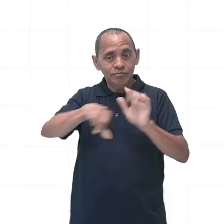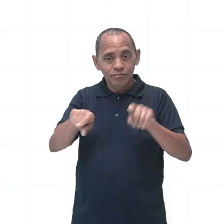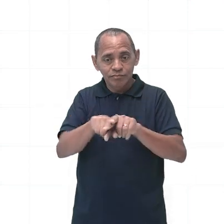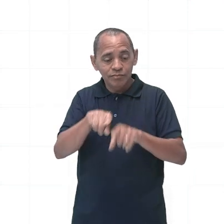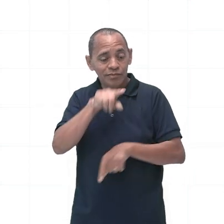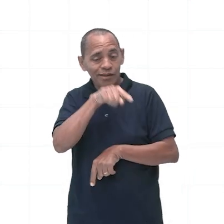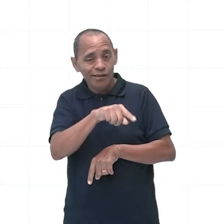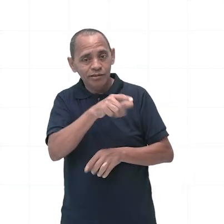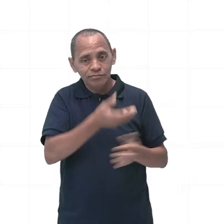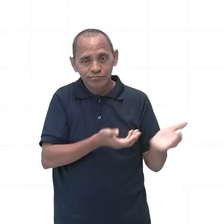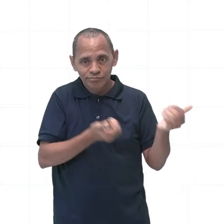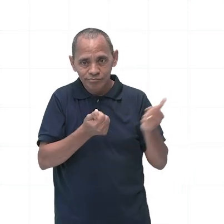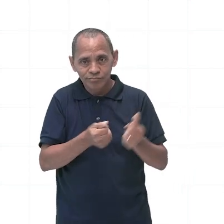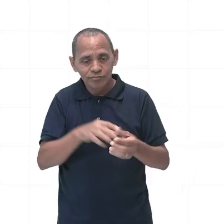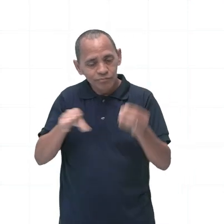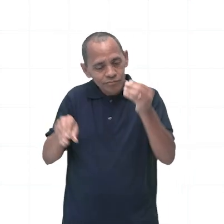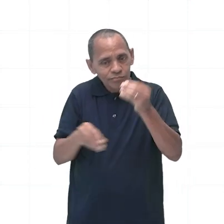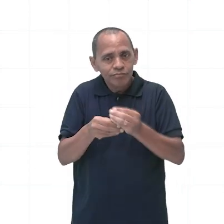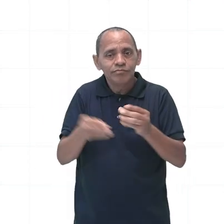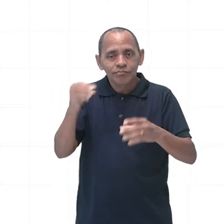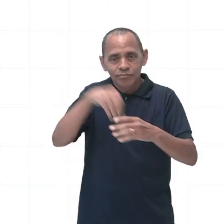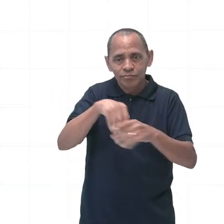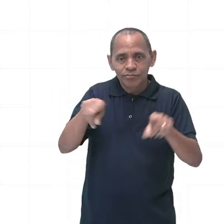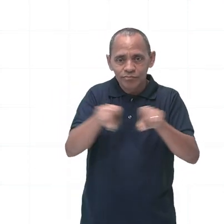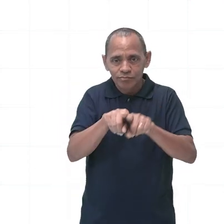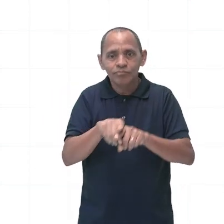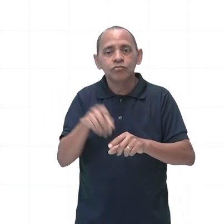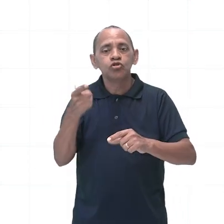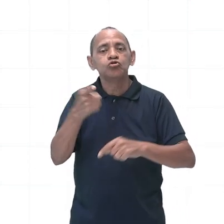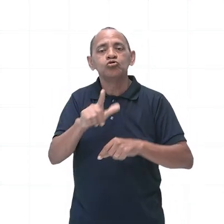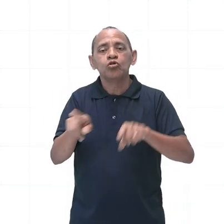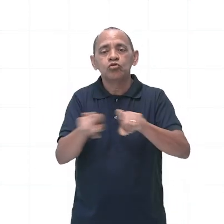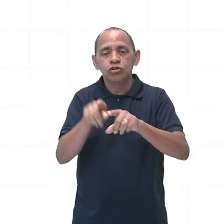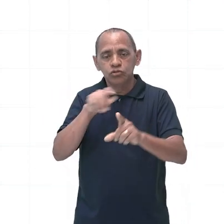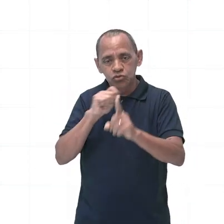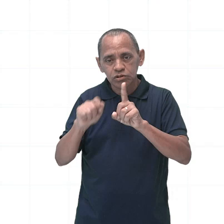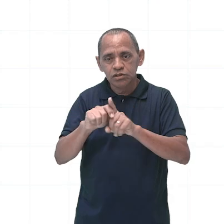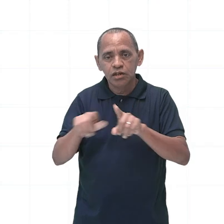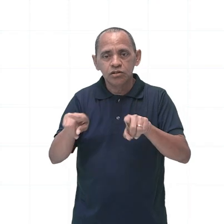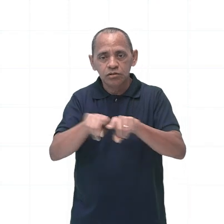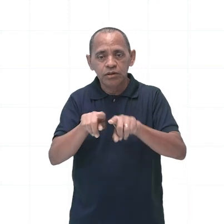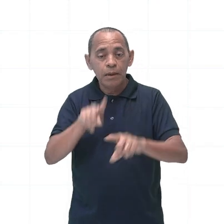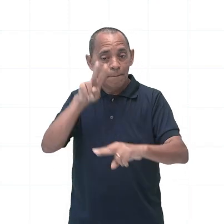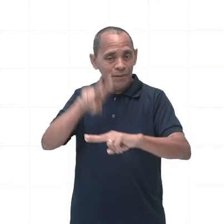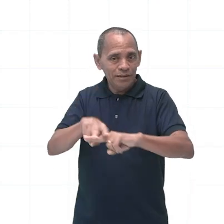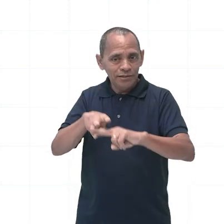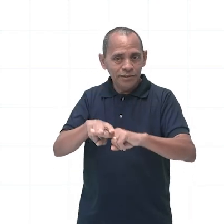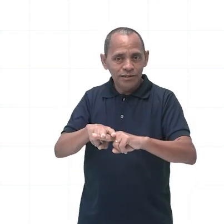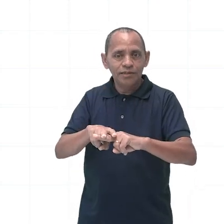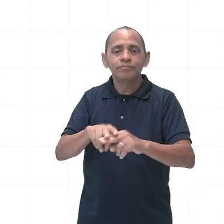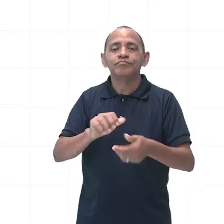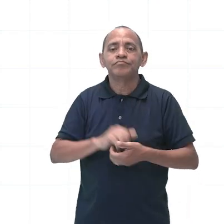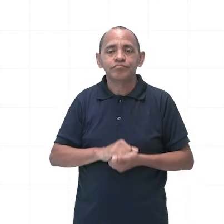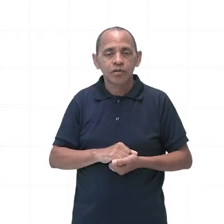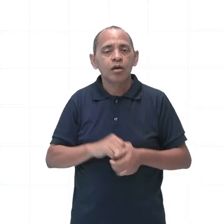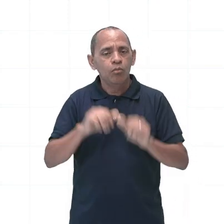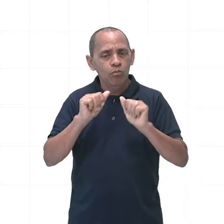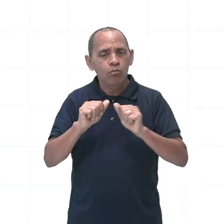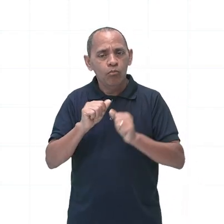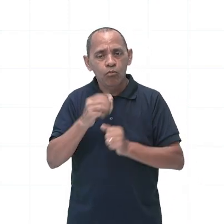sociedade. Encarcerar adolescentes não é a solução, pois pode prejudicar